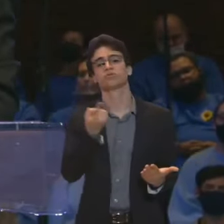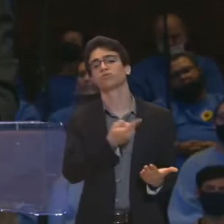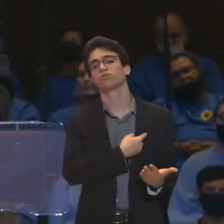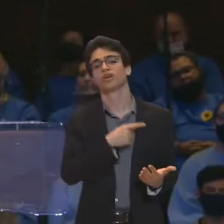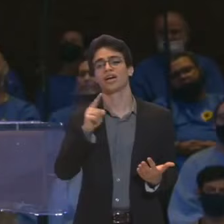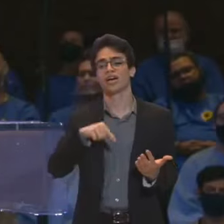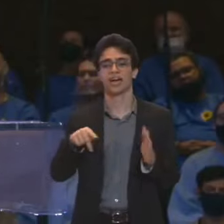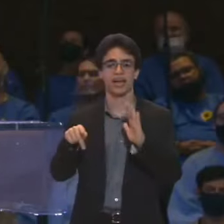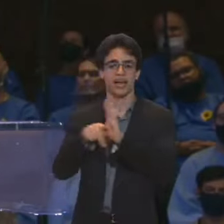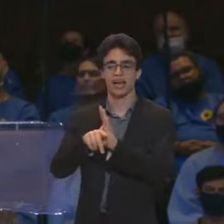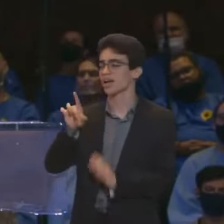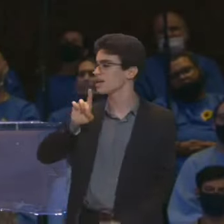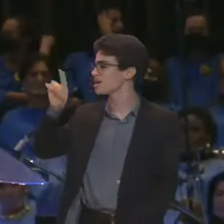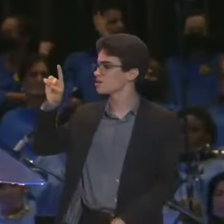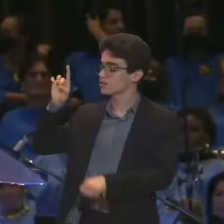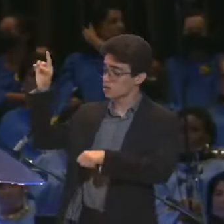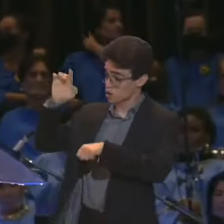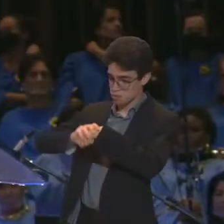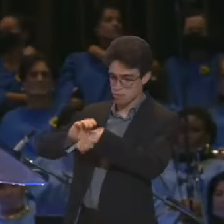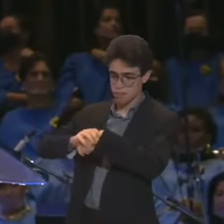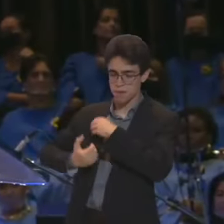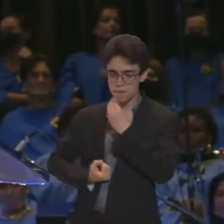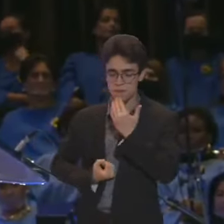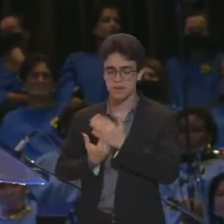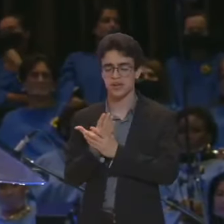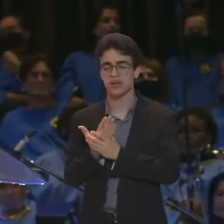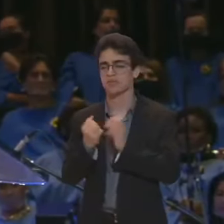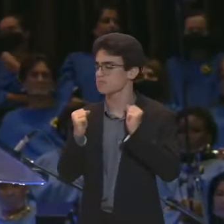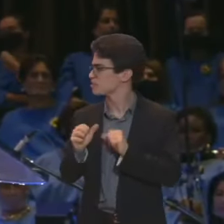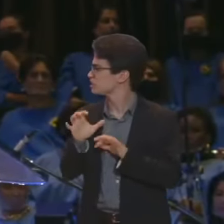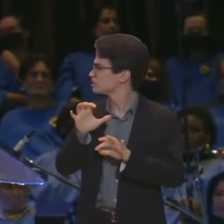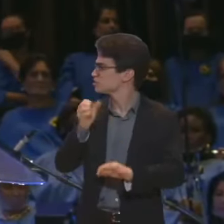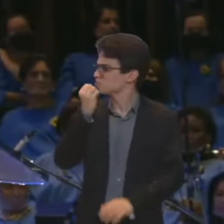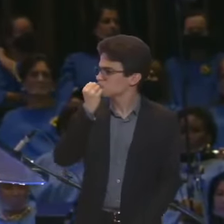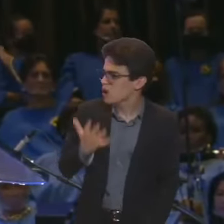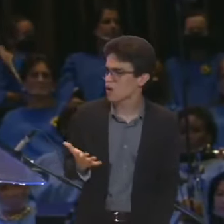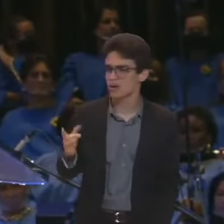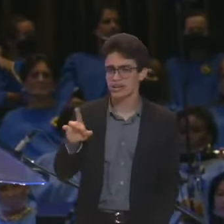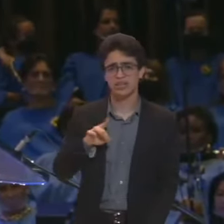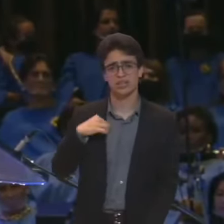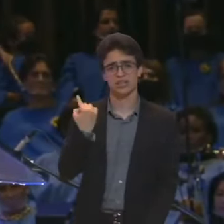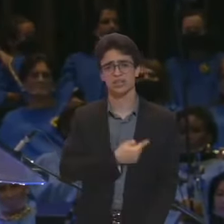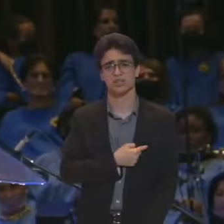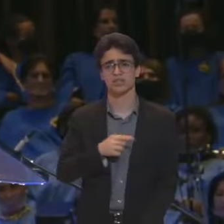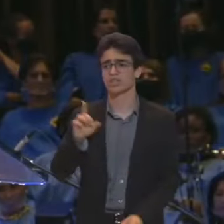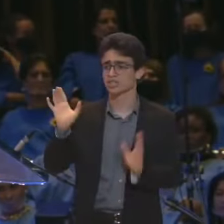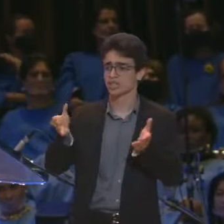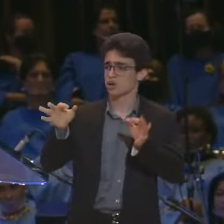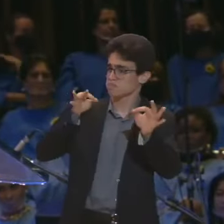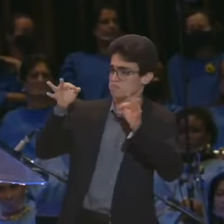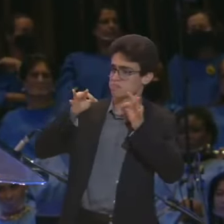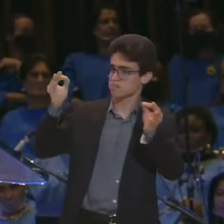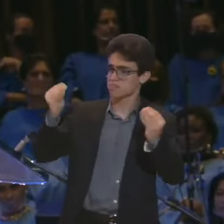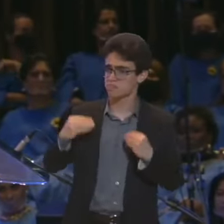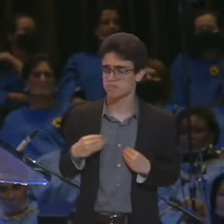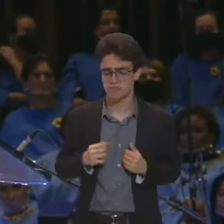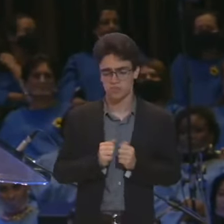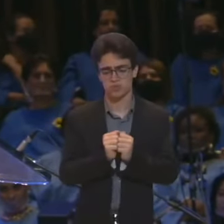feituras dele, criados em Cristo Jesus para as boas obras, as quais Deus de antemão preparou para que andássemos